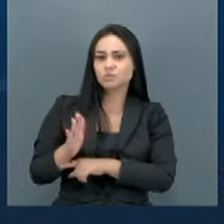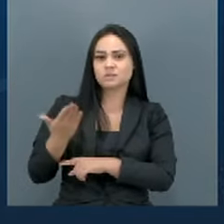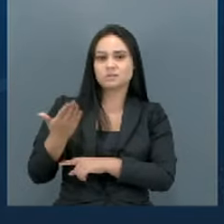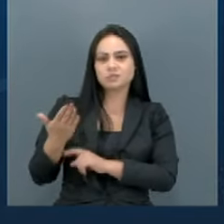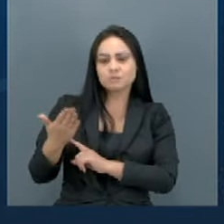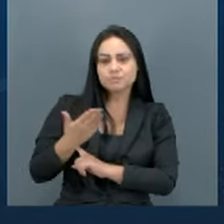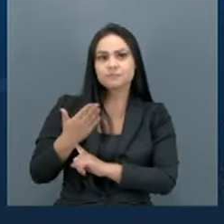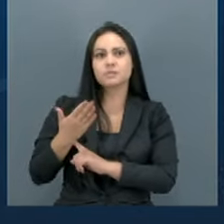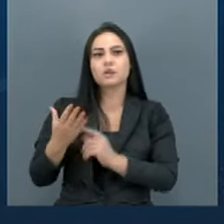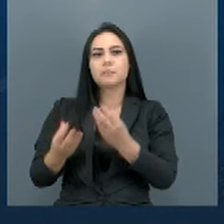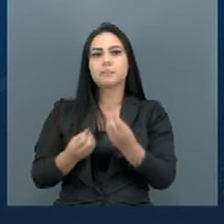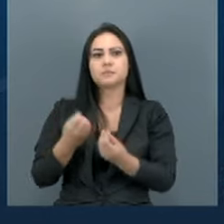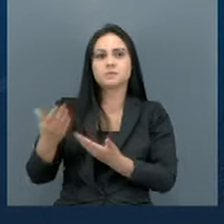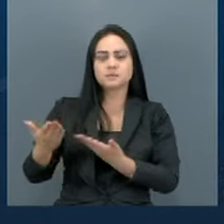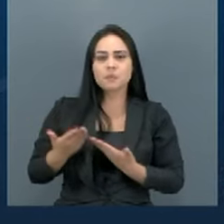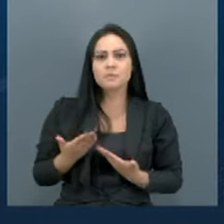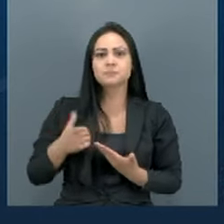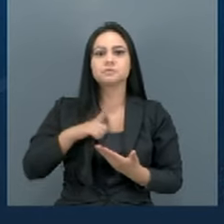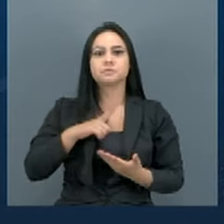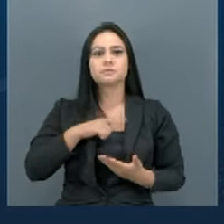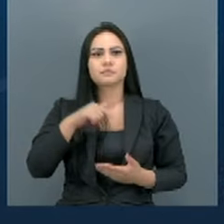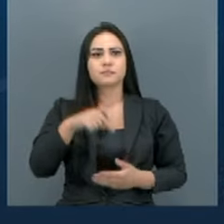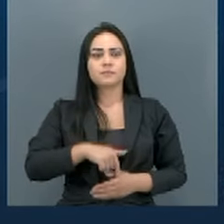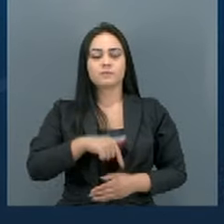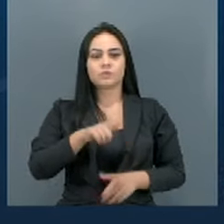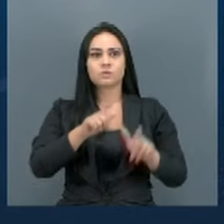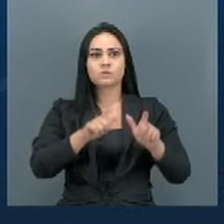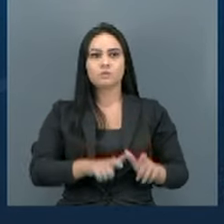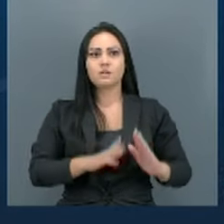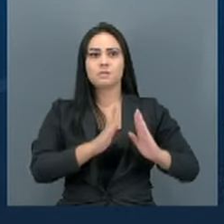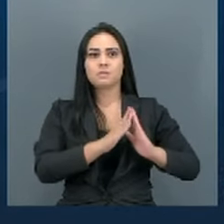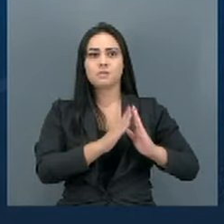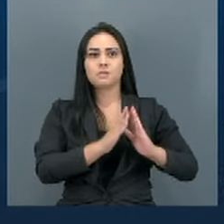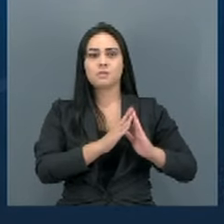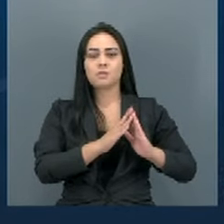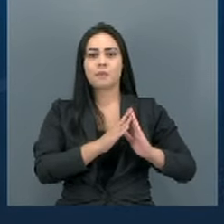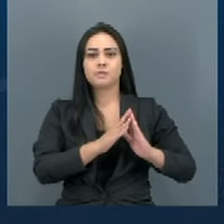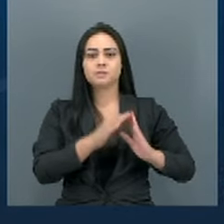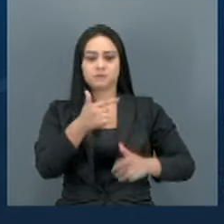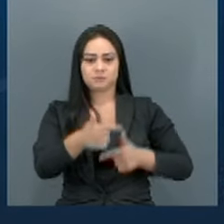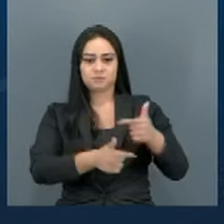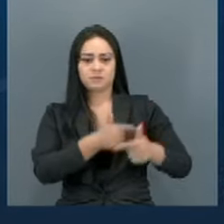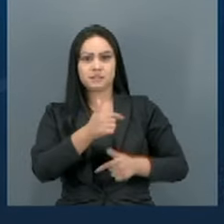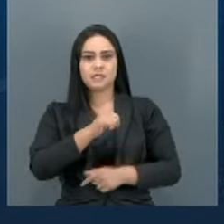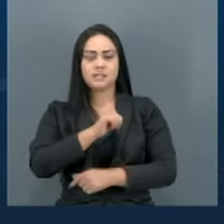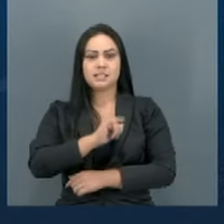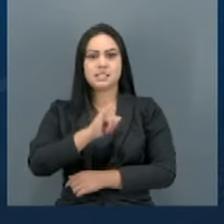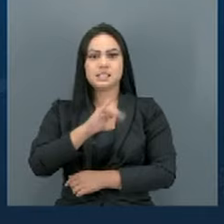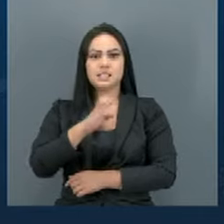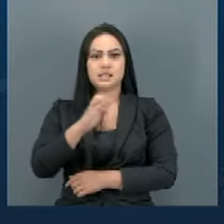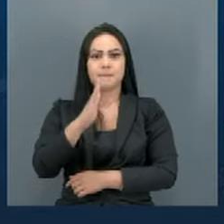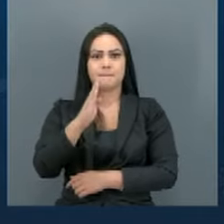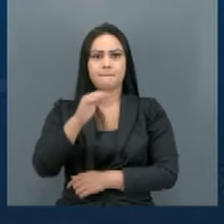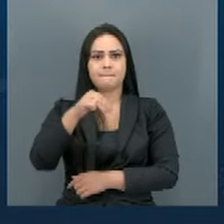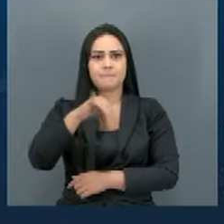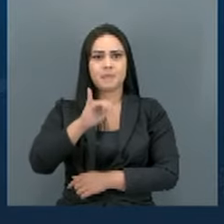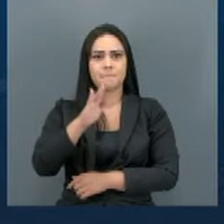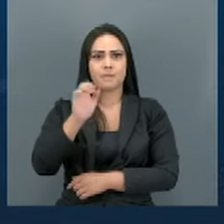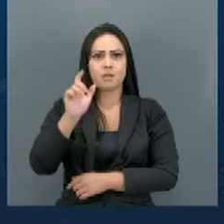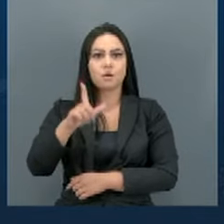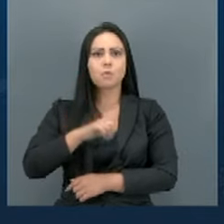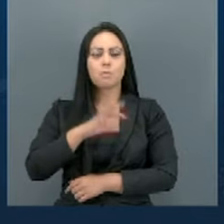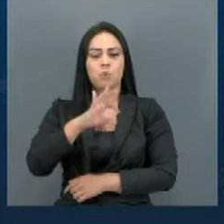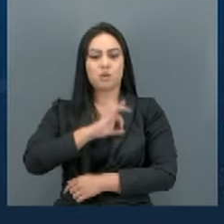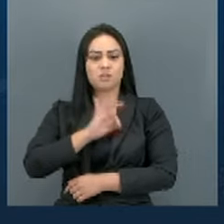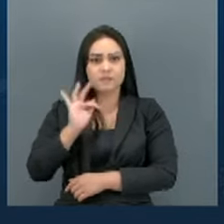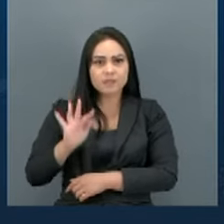recebemos dentro da reserva uma operação do ICMBio, acompanhada da Força Nacional, da Polícia Federal,